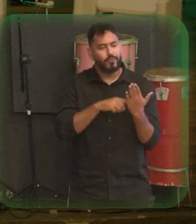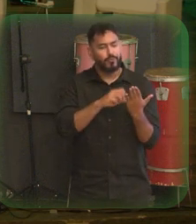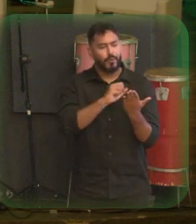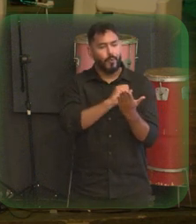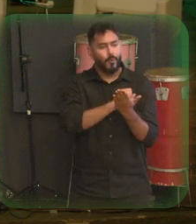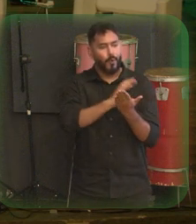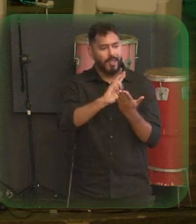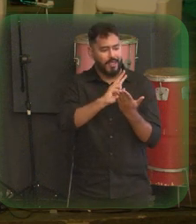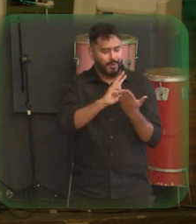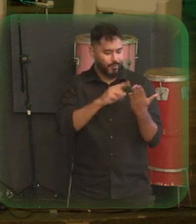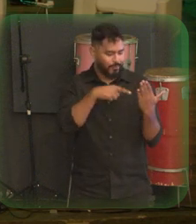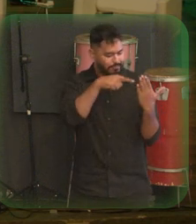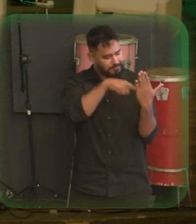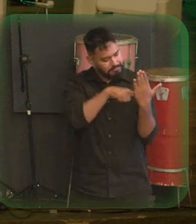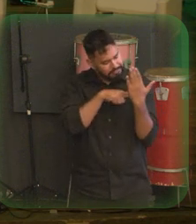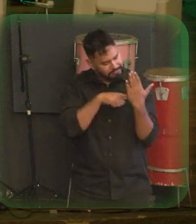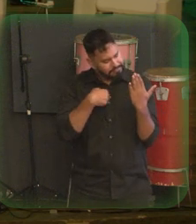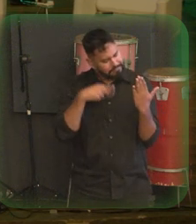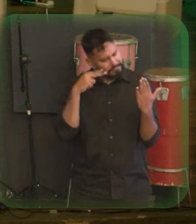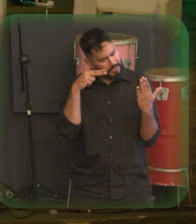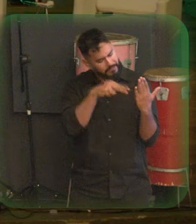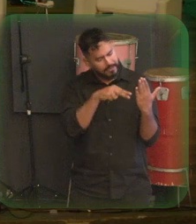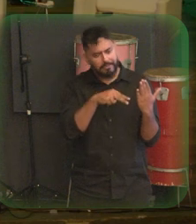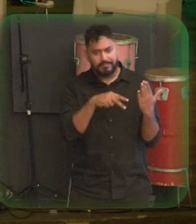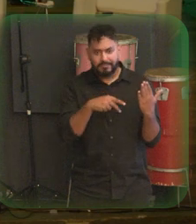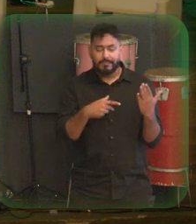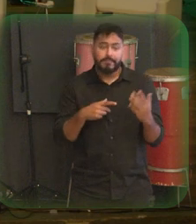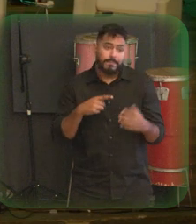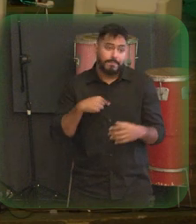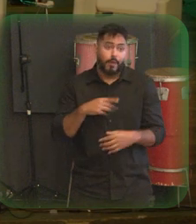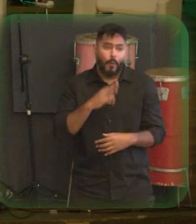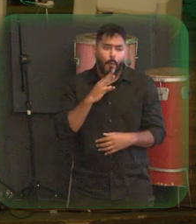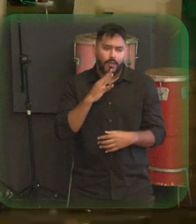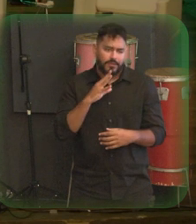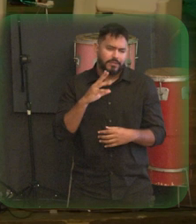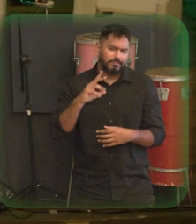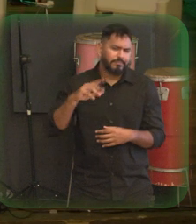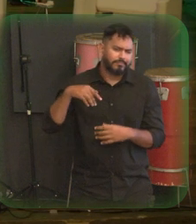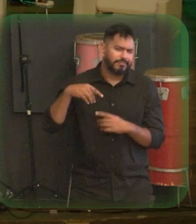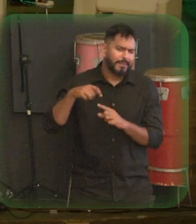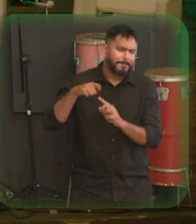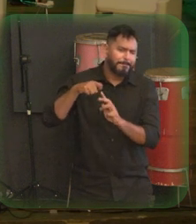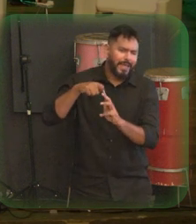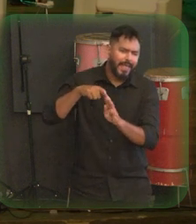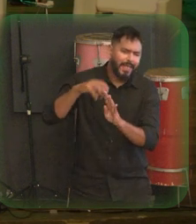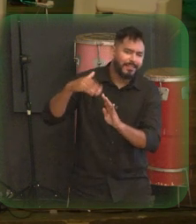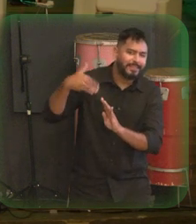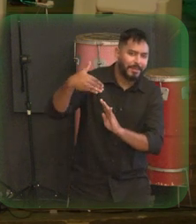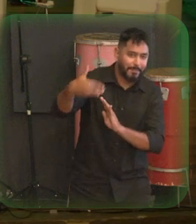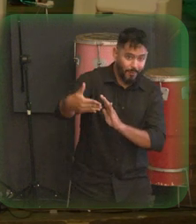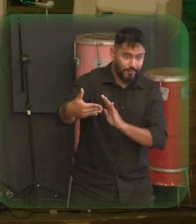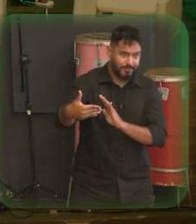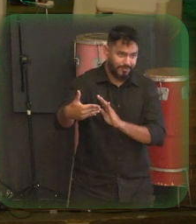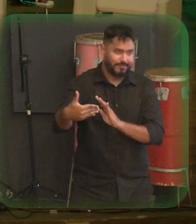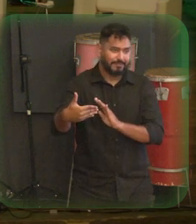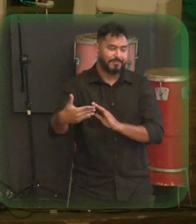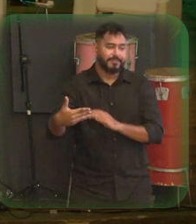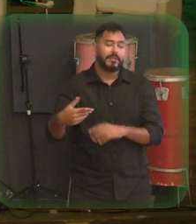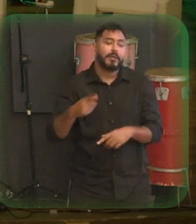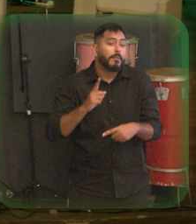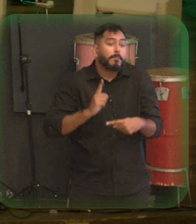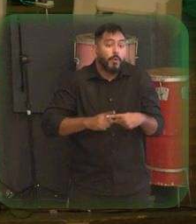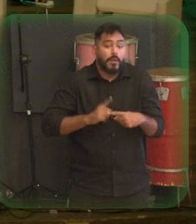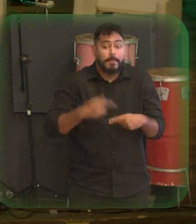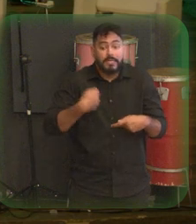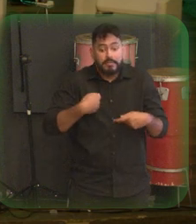eu contratei muita gente pelo currículo. Eu a conheci alguns dias depois, talvez meses, dela ter entrado no governo, porque a gente